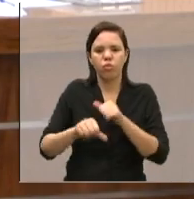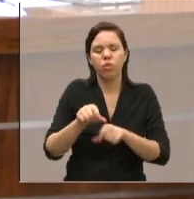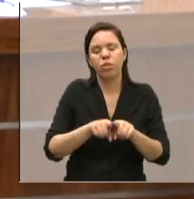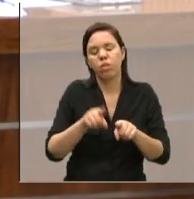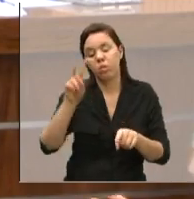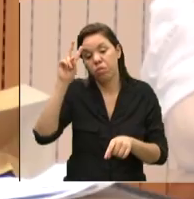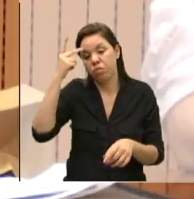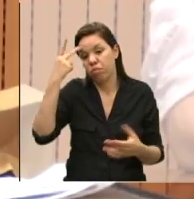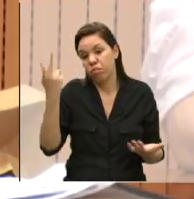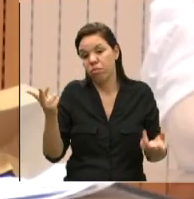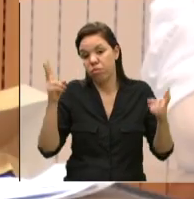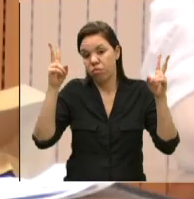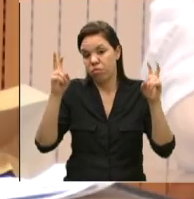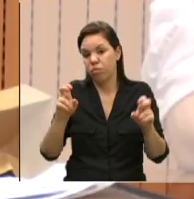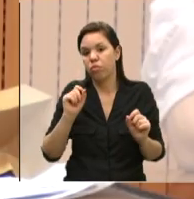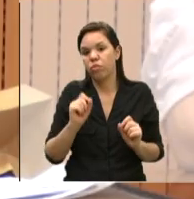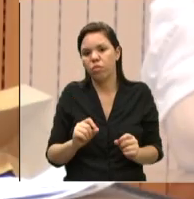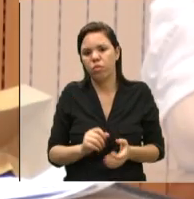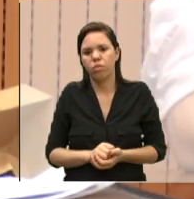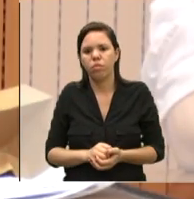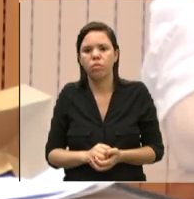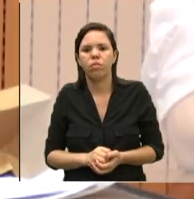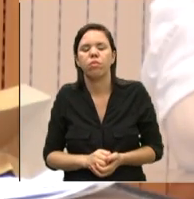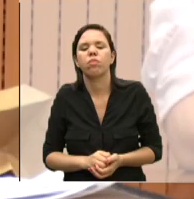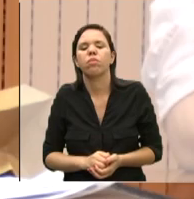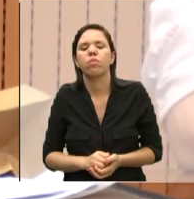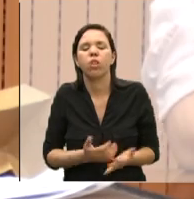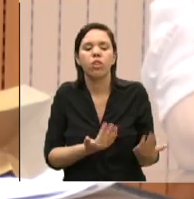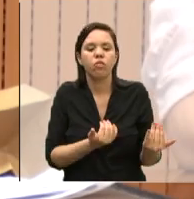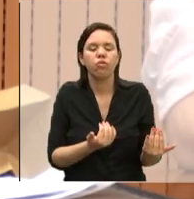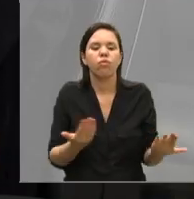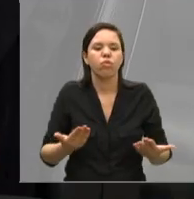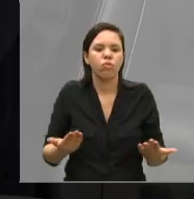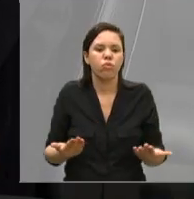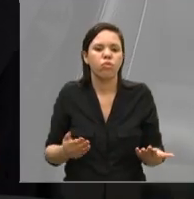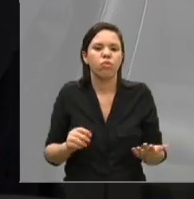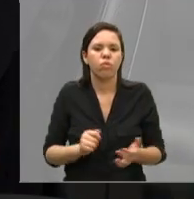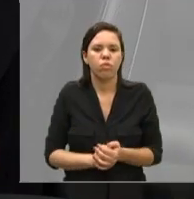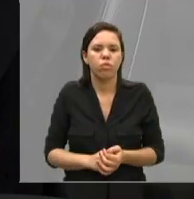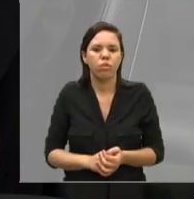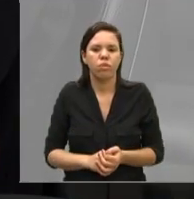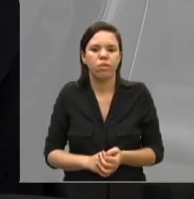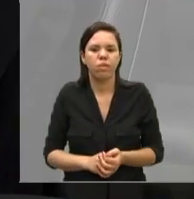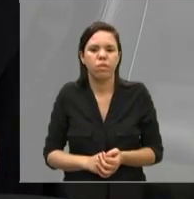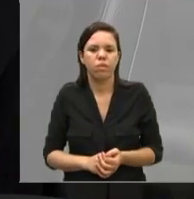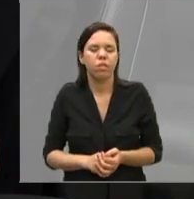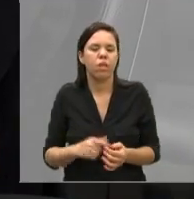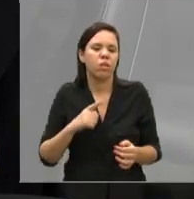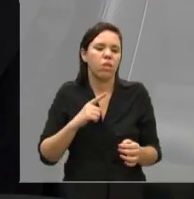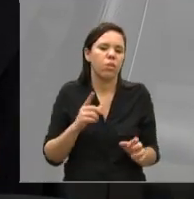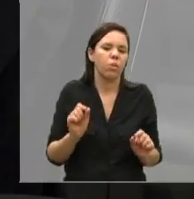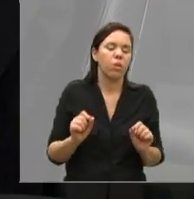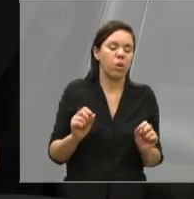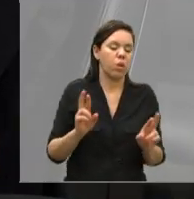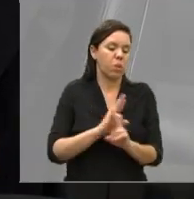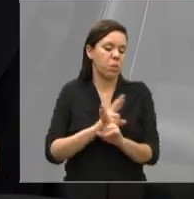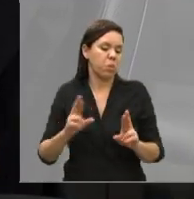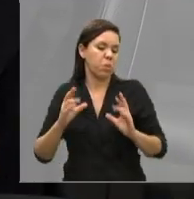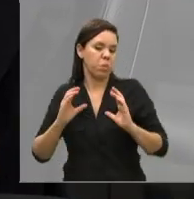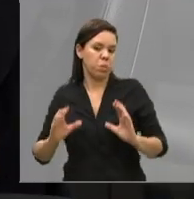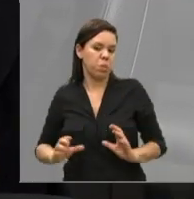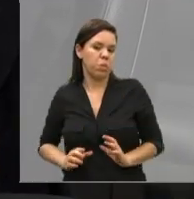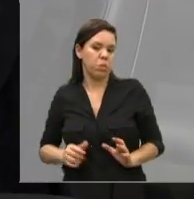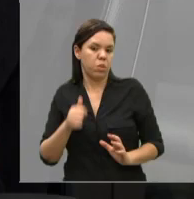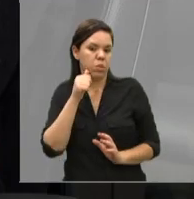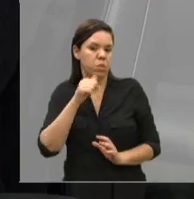né? Interessante isso, né? Se a gente pega a juventude hoje está mudando paradigmas, né, de relação, da postura, de como as meninas